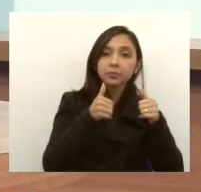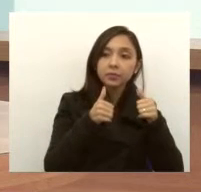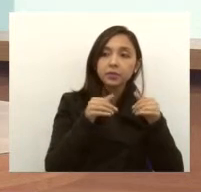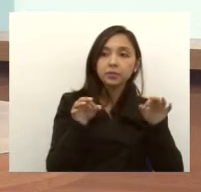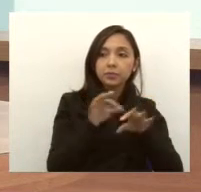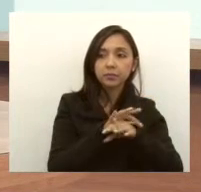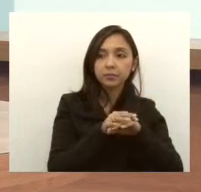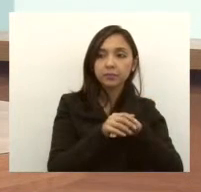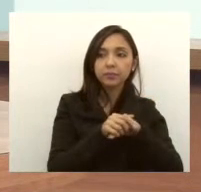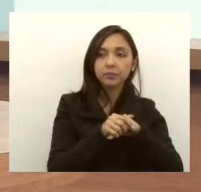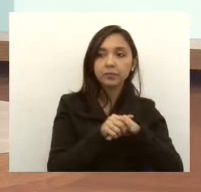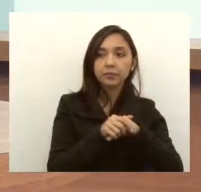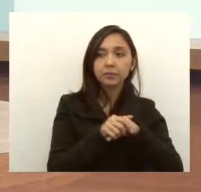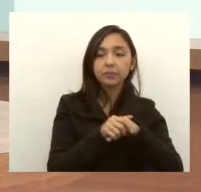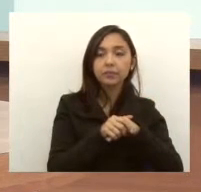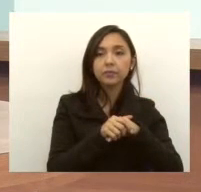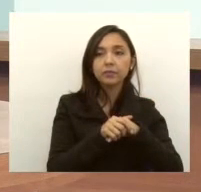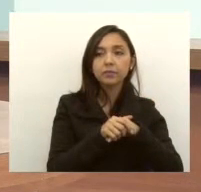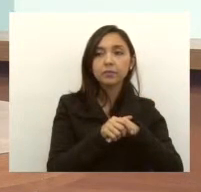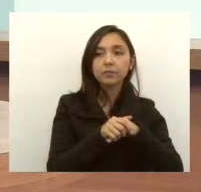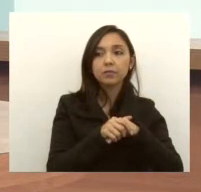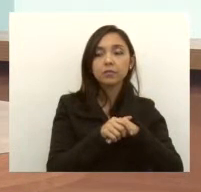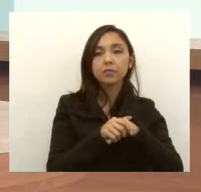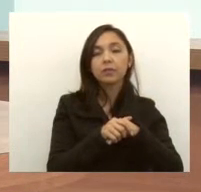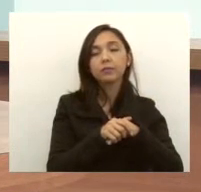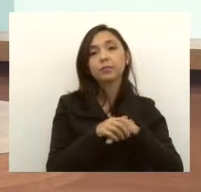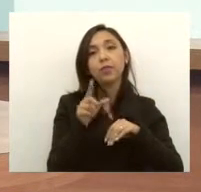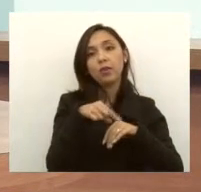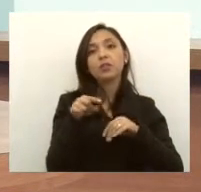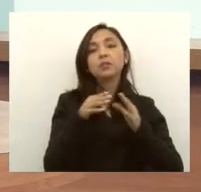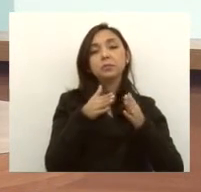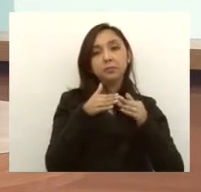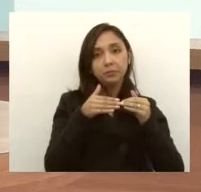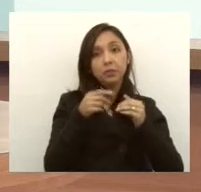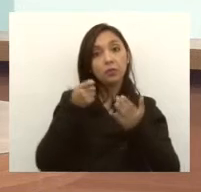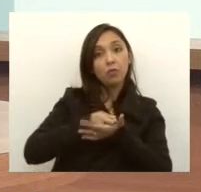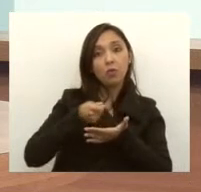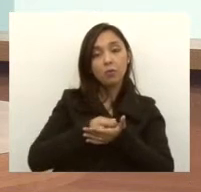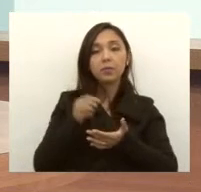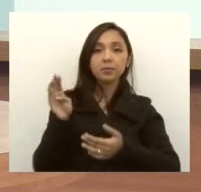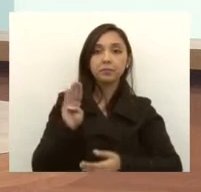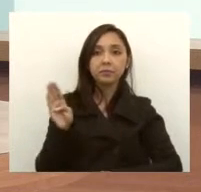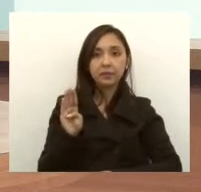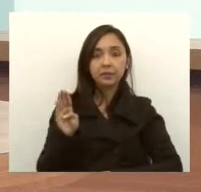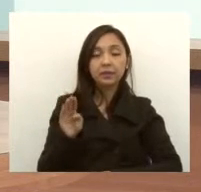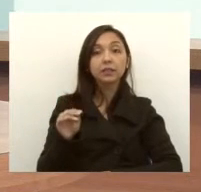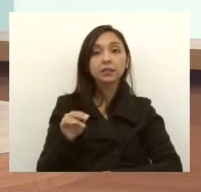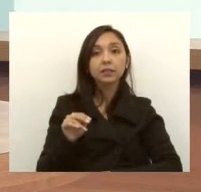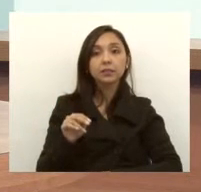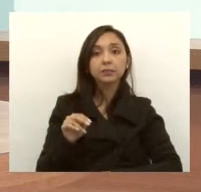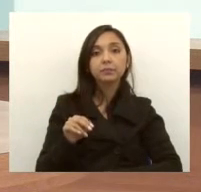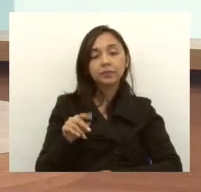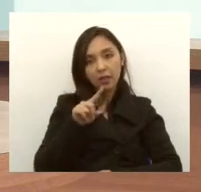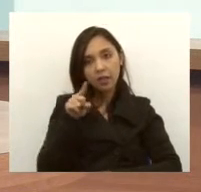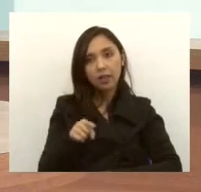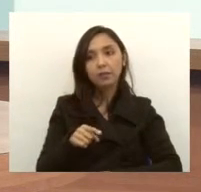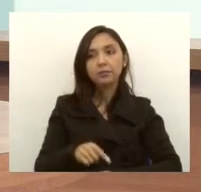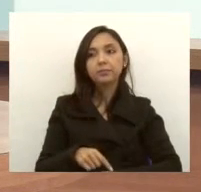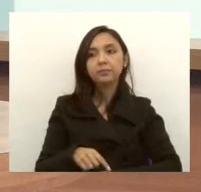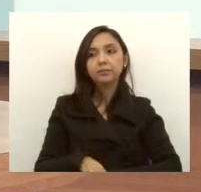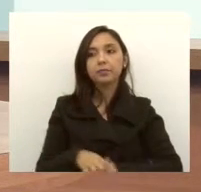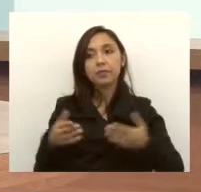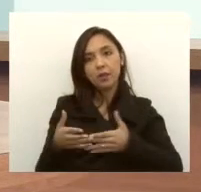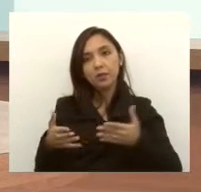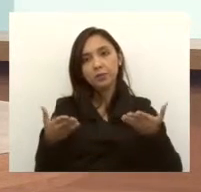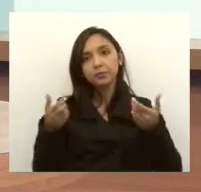senhor presidente, para concluir, senhor presidente, para concluir. Nós vamos cobrar da Bandeirante Energia, né, essa parcela dela. O que eu queria